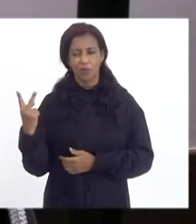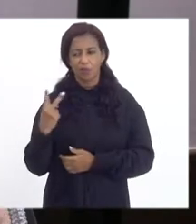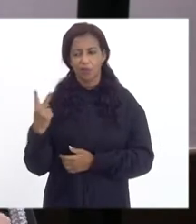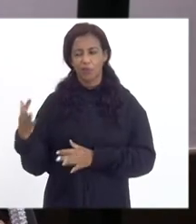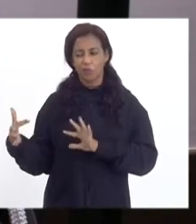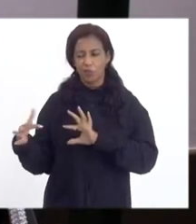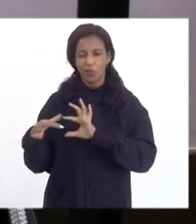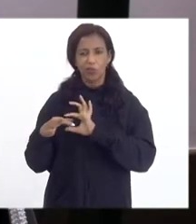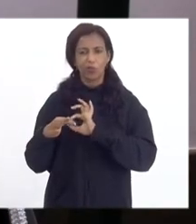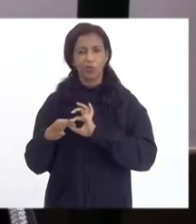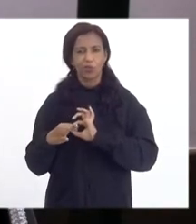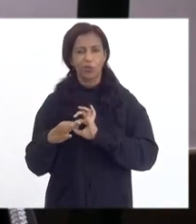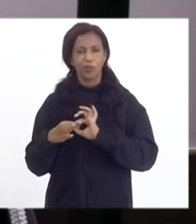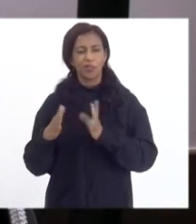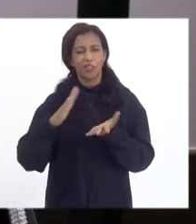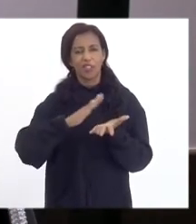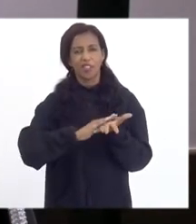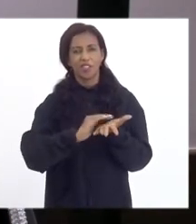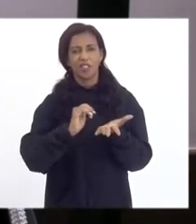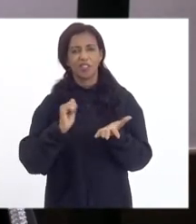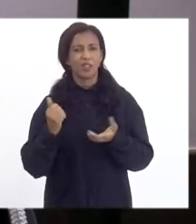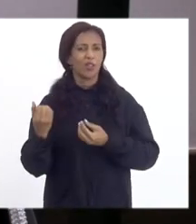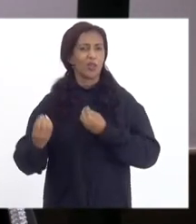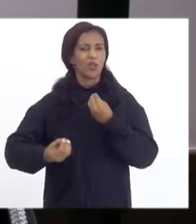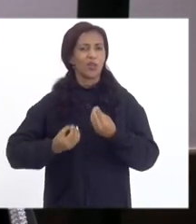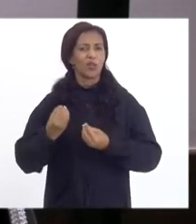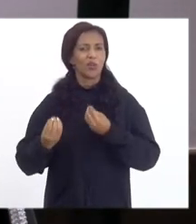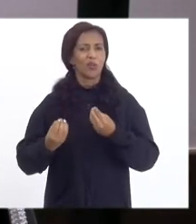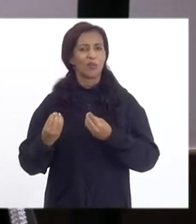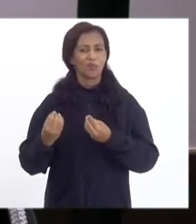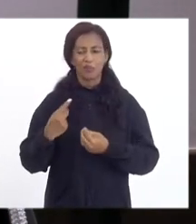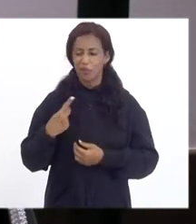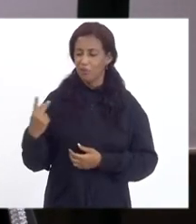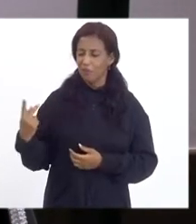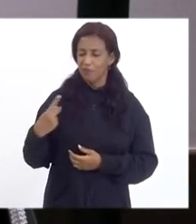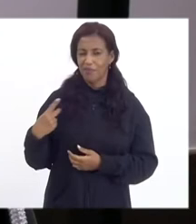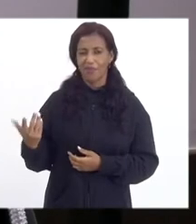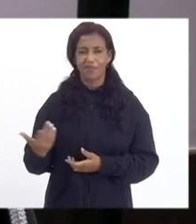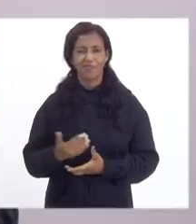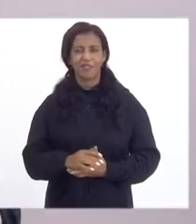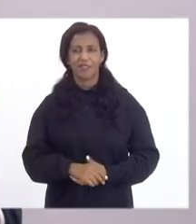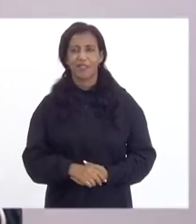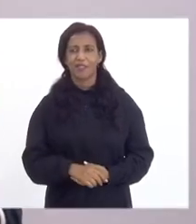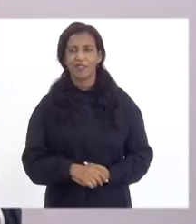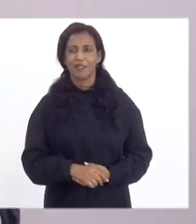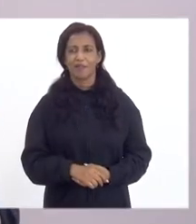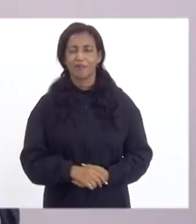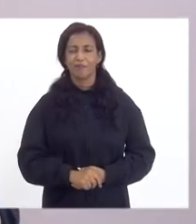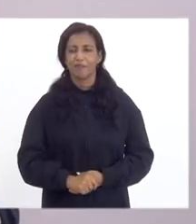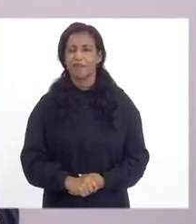que ele já retira de pauta como fosse uma extensão dele.